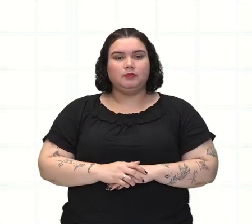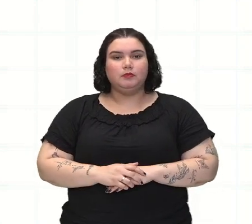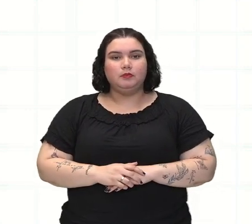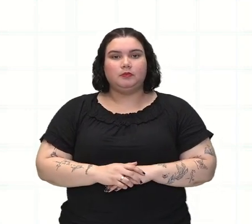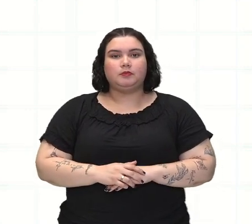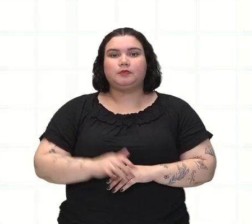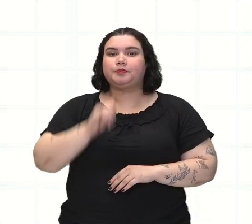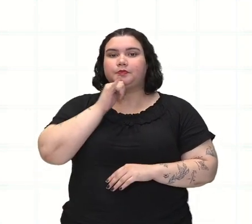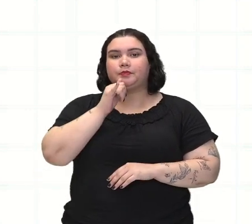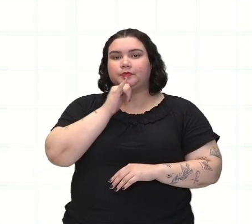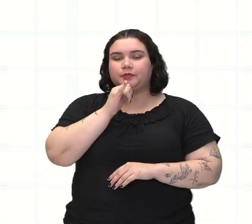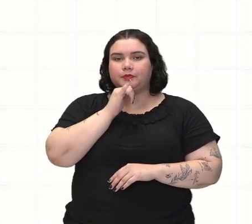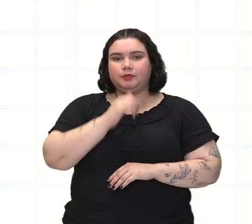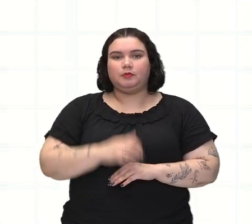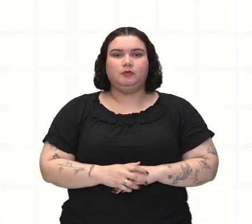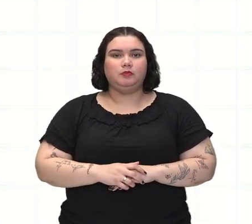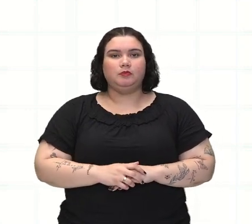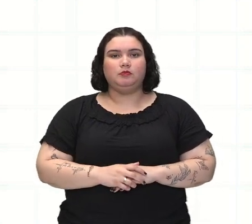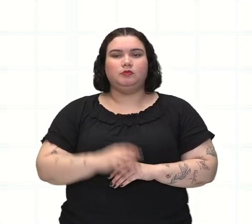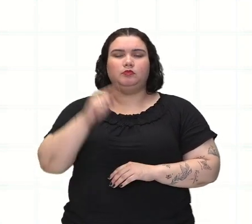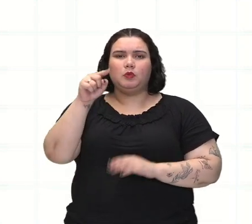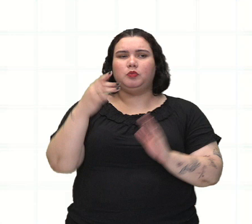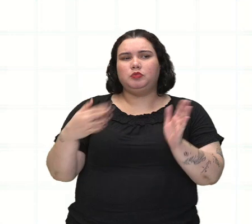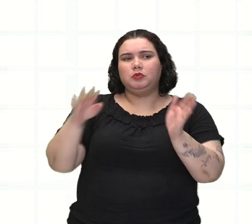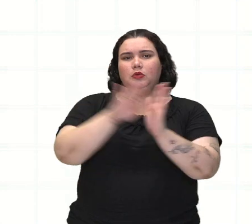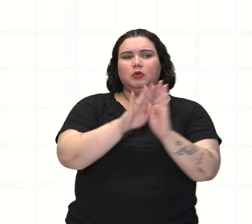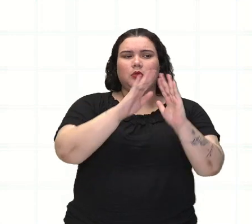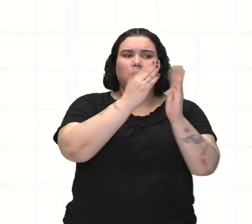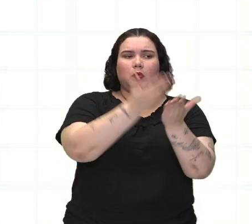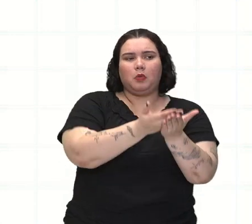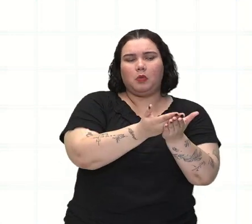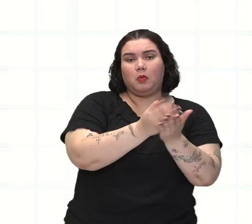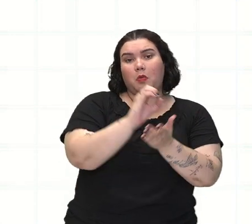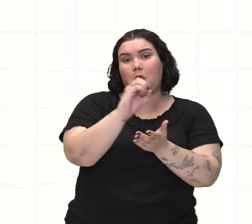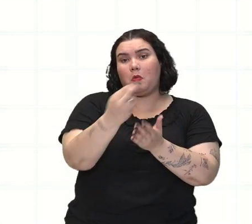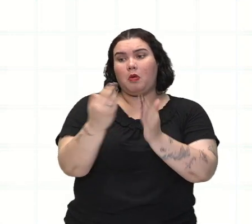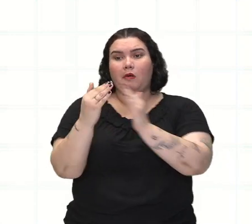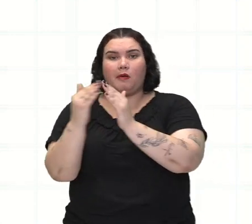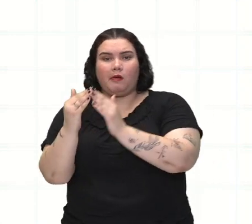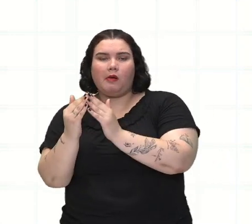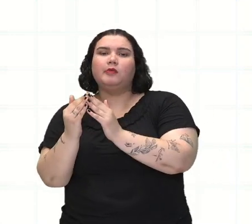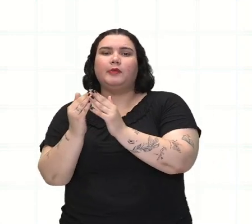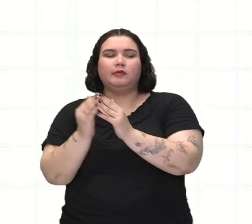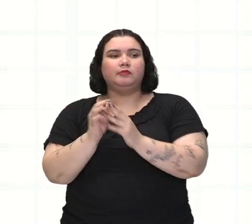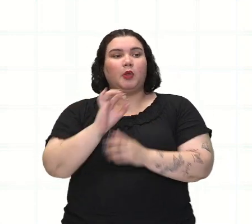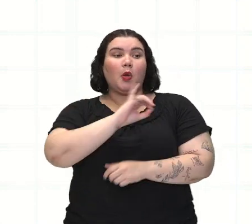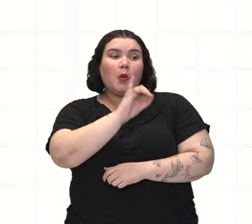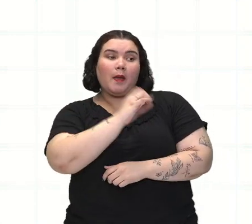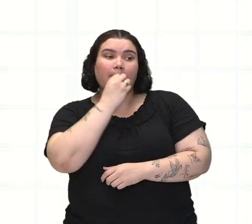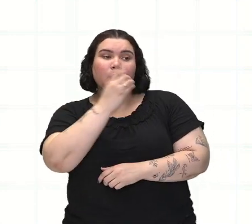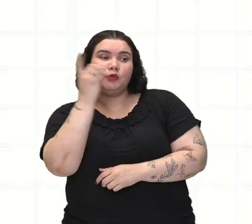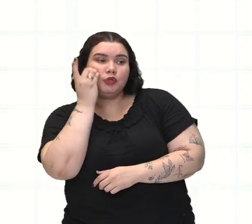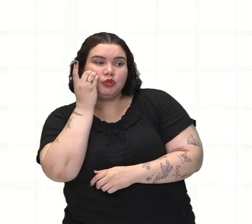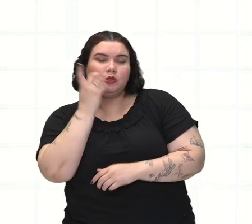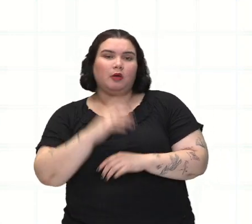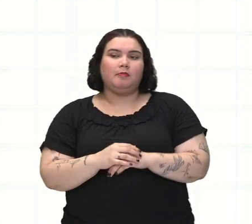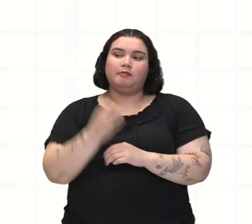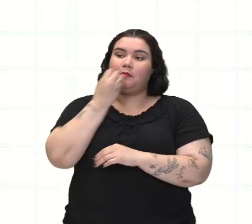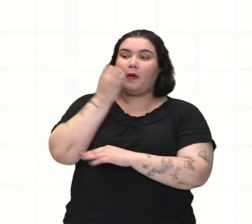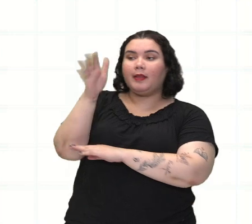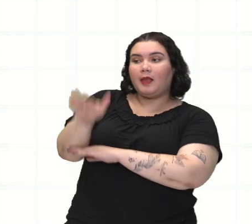chega na escola ou em casa e você diz bom dia, ou boa tarde, ou boa noite, e